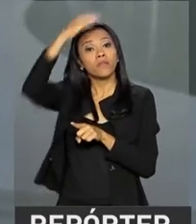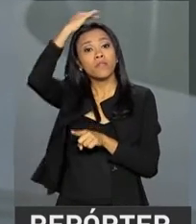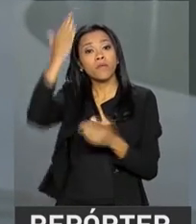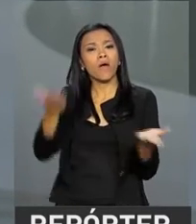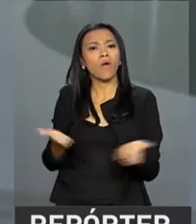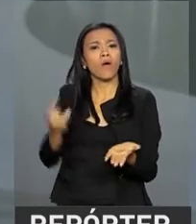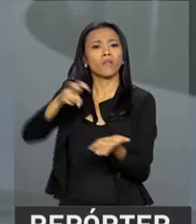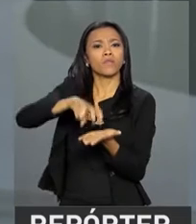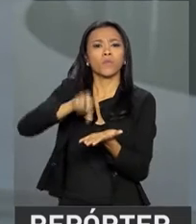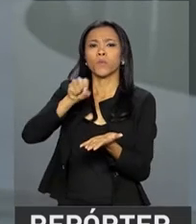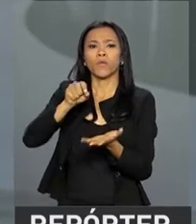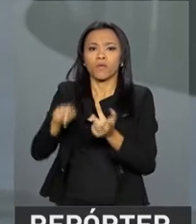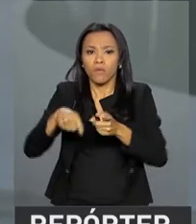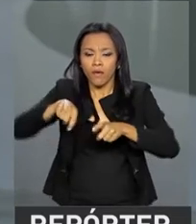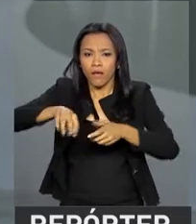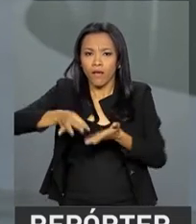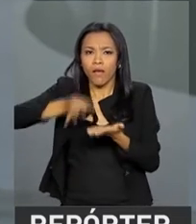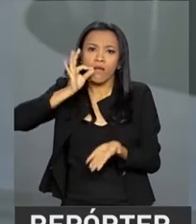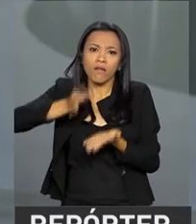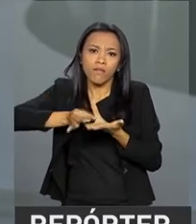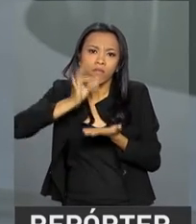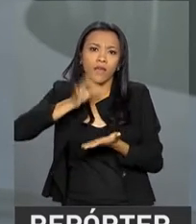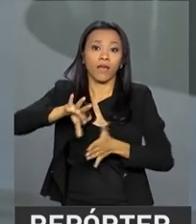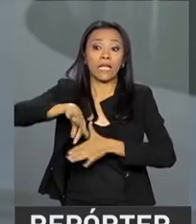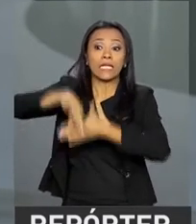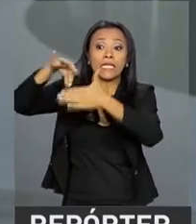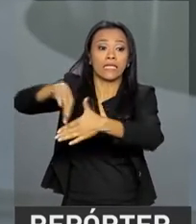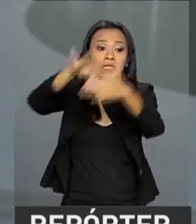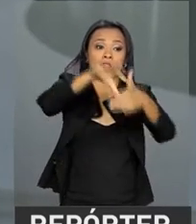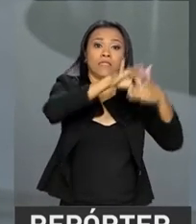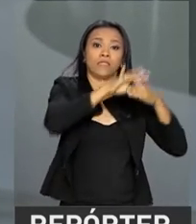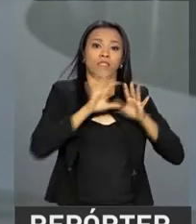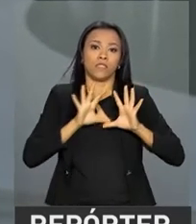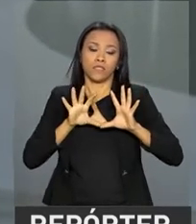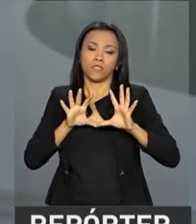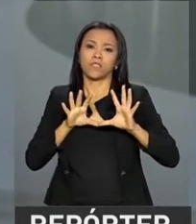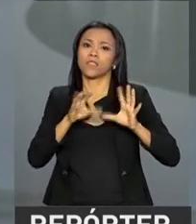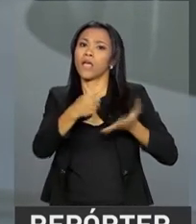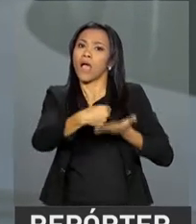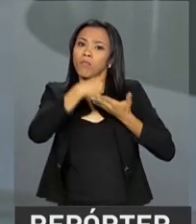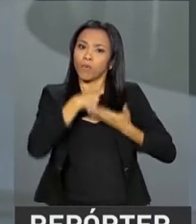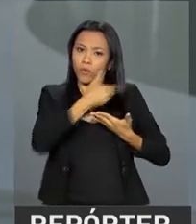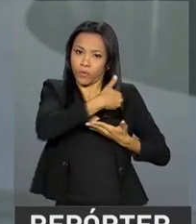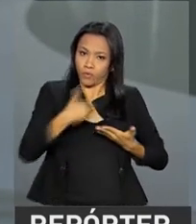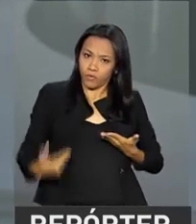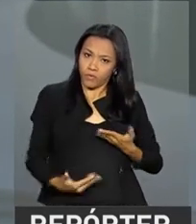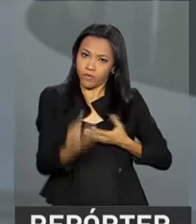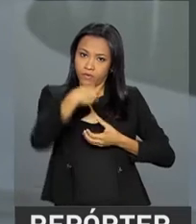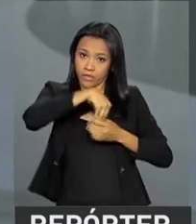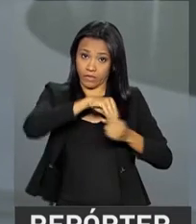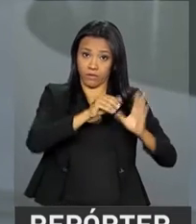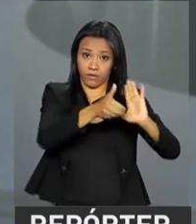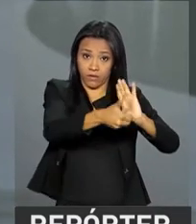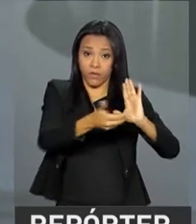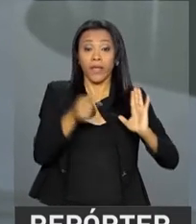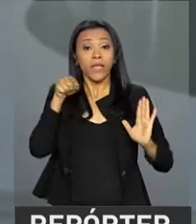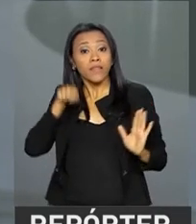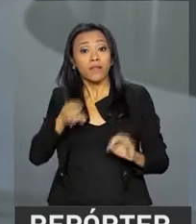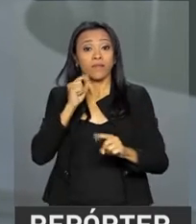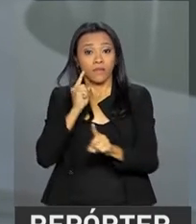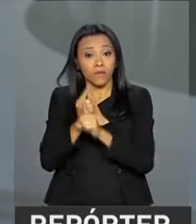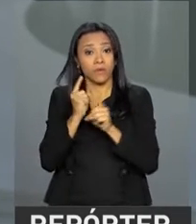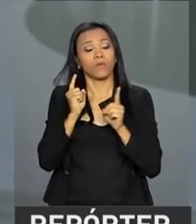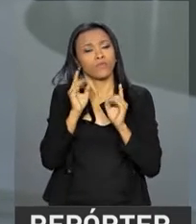manhã um café da manhã a líderes de partidos da base aliada do governo na Câmara dos Deputados. Esse encontro, ele já